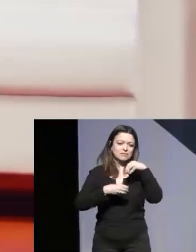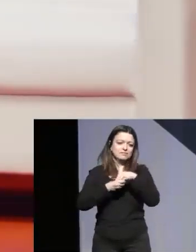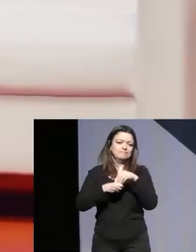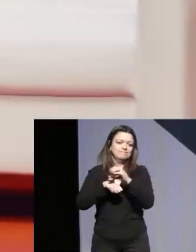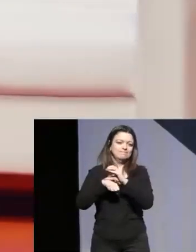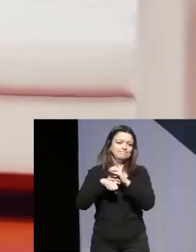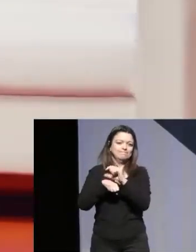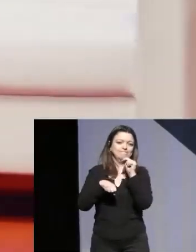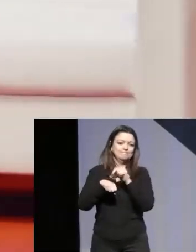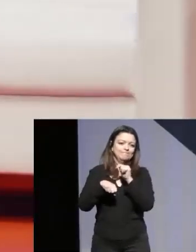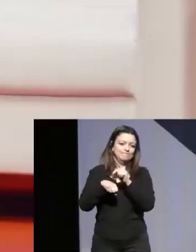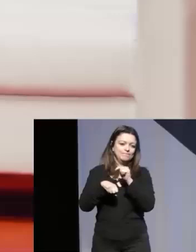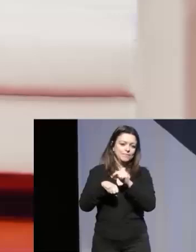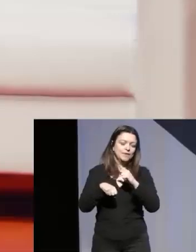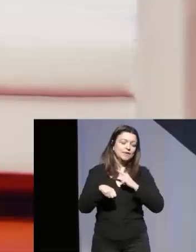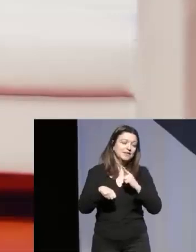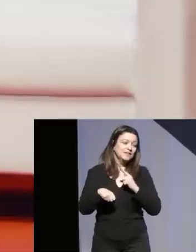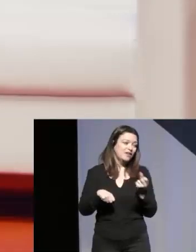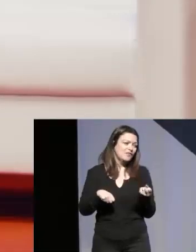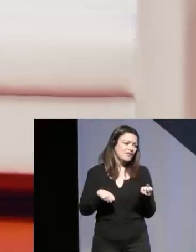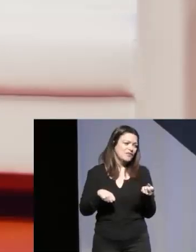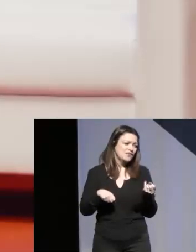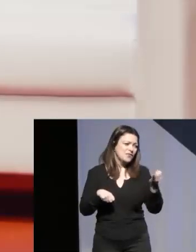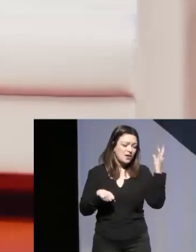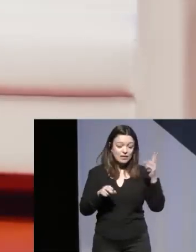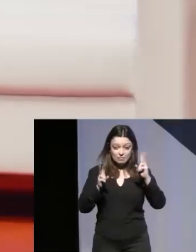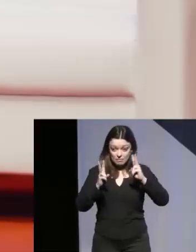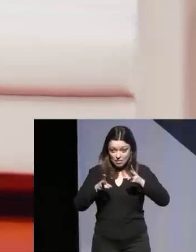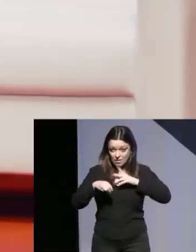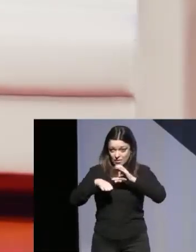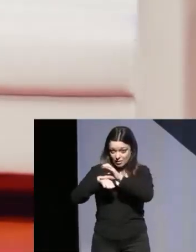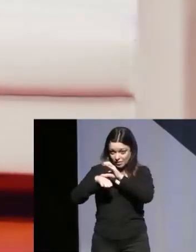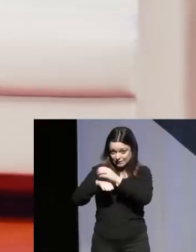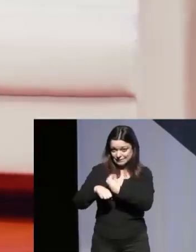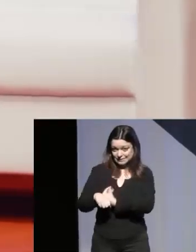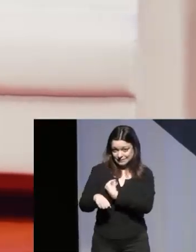tem uma série de inconstitucionalidades. Então,